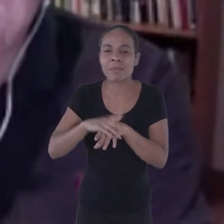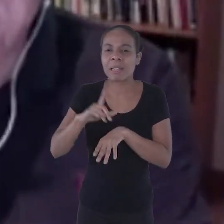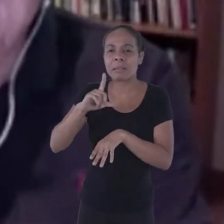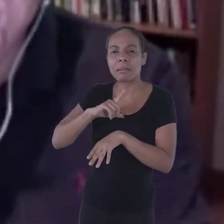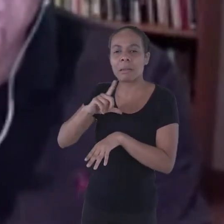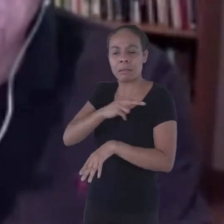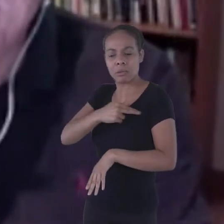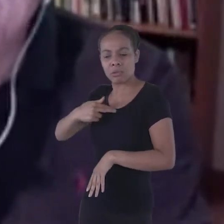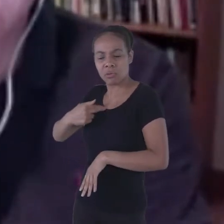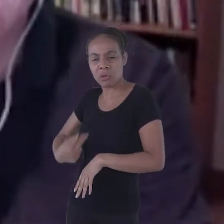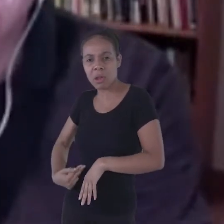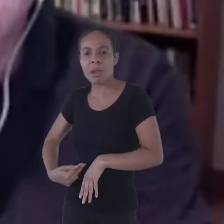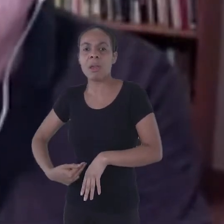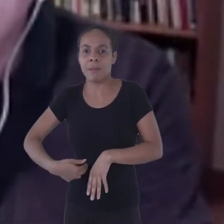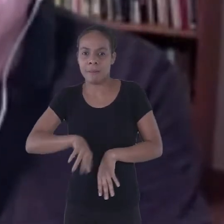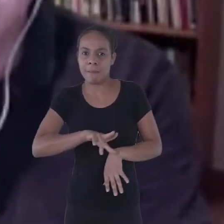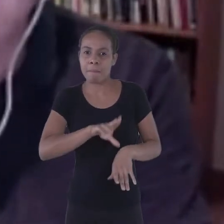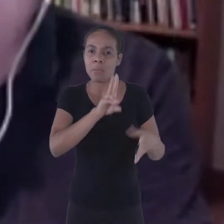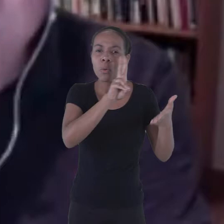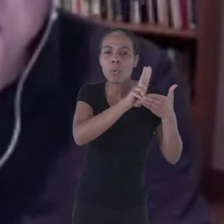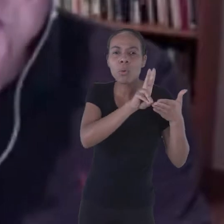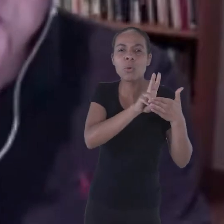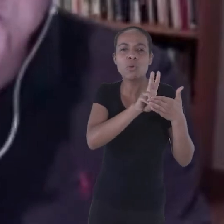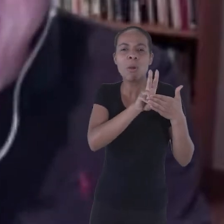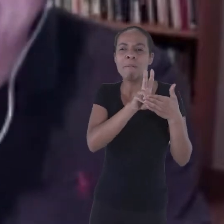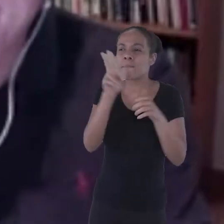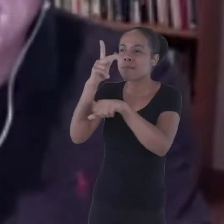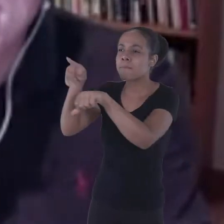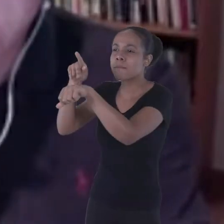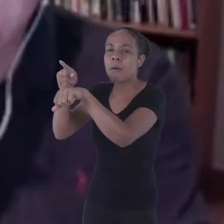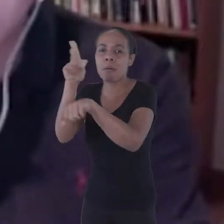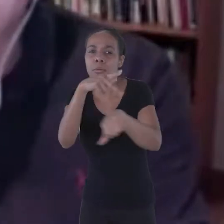os alemães e os italianos, os combos e os